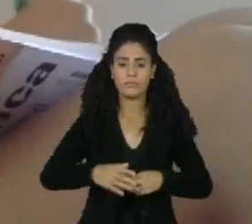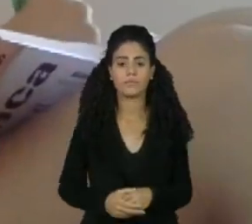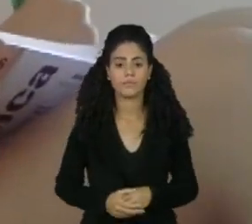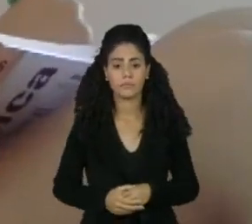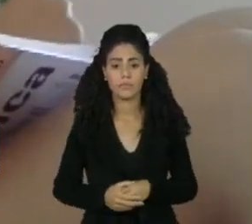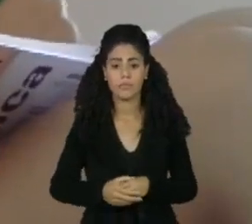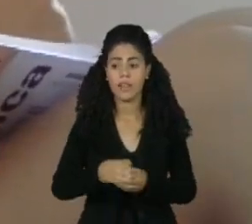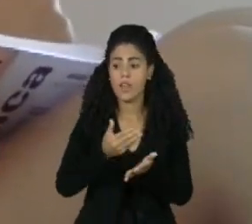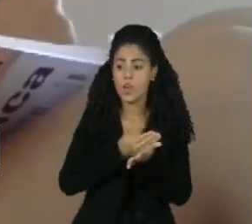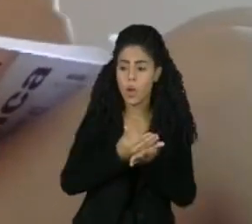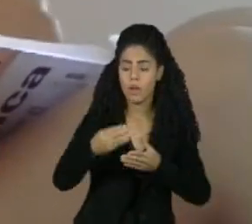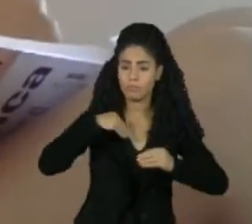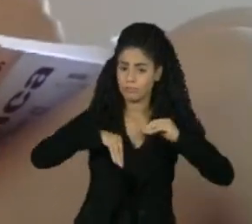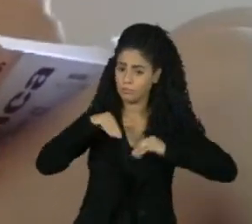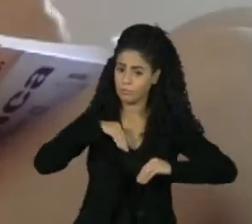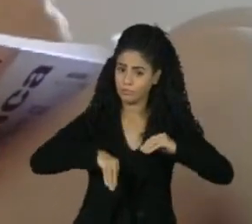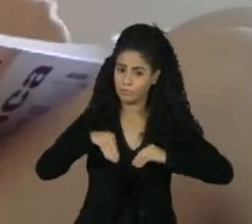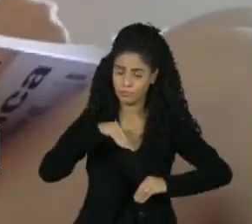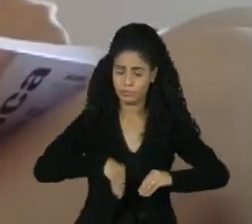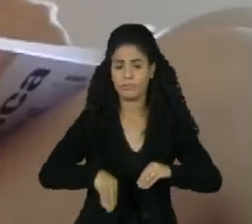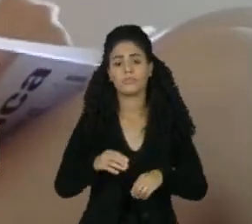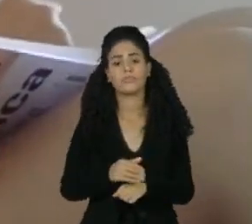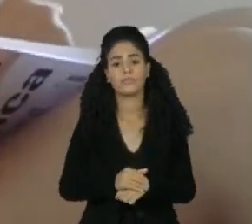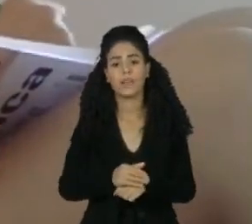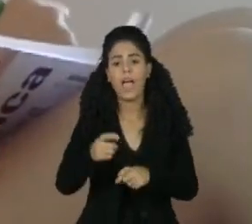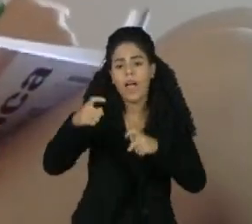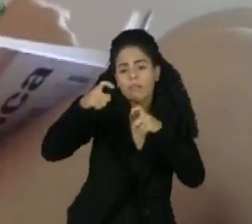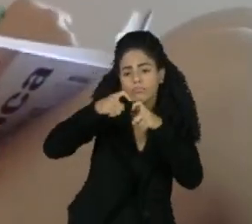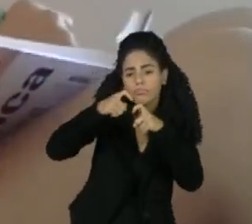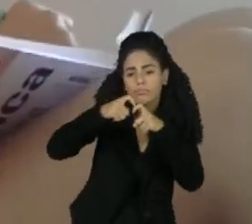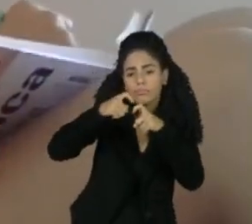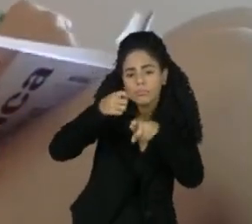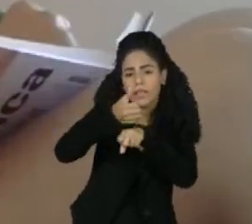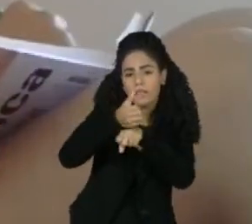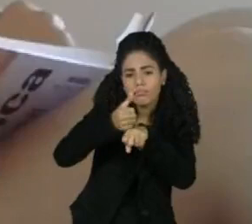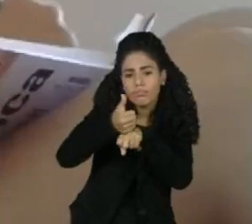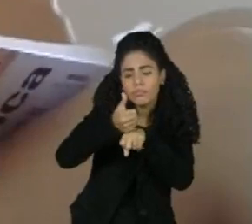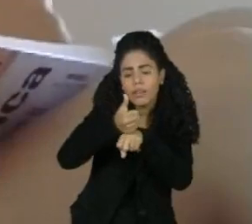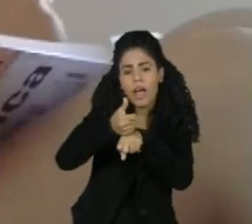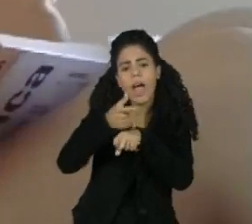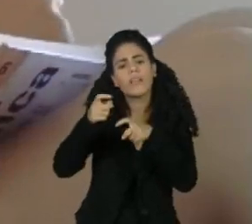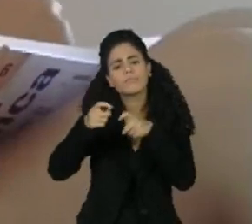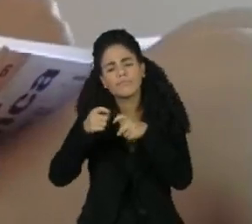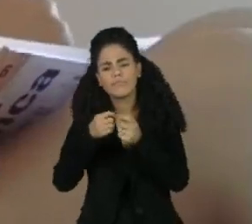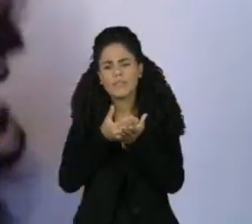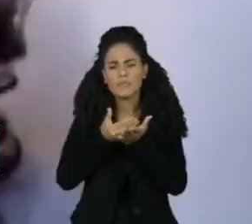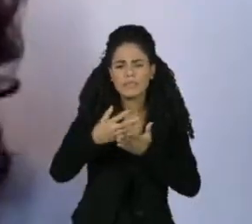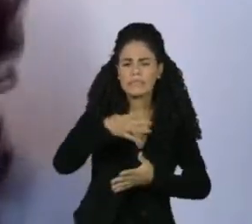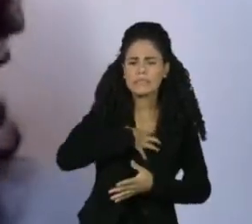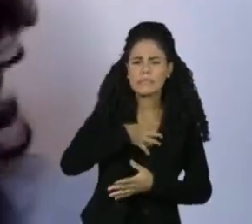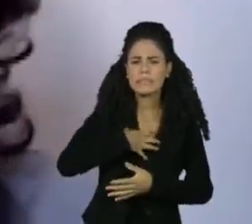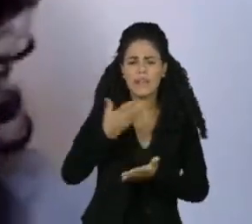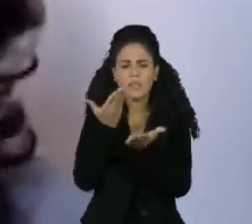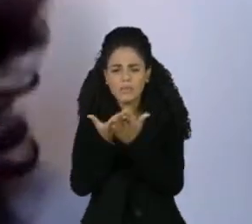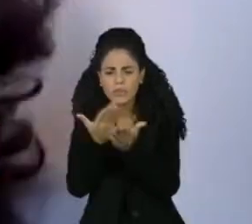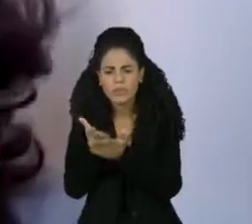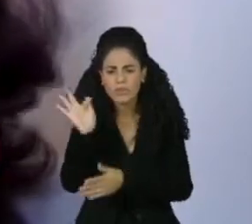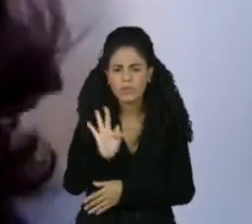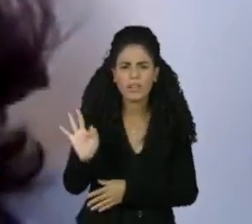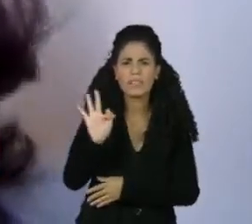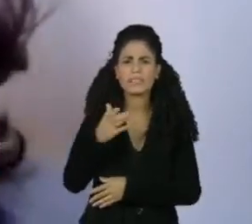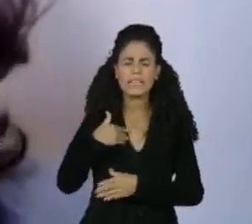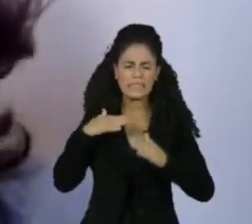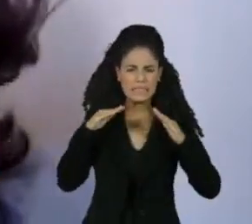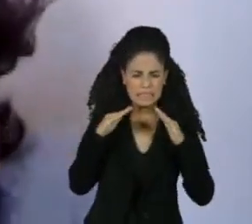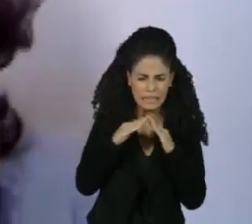de medicina com excesso de atividades que Mariana, de 25 anos, sentiu os primeiros sinais da depressão. Não conseguia sair de